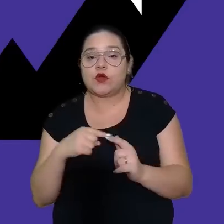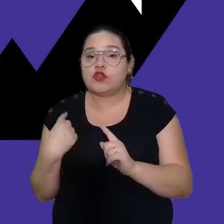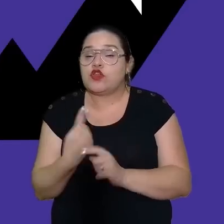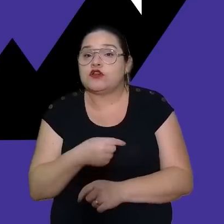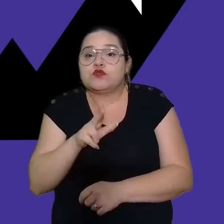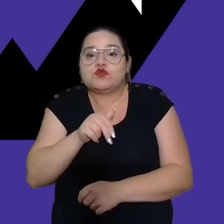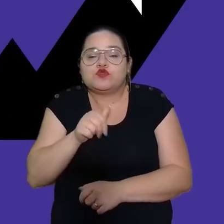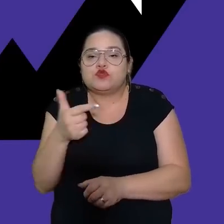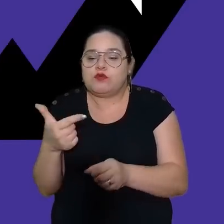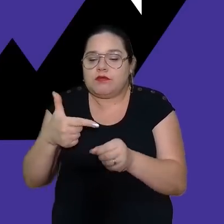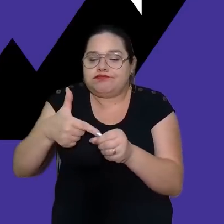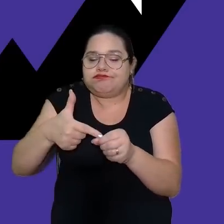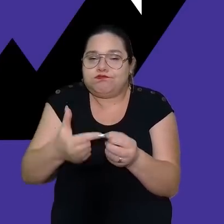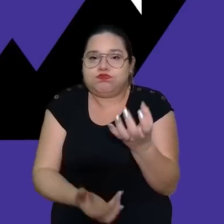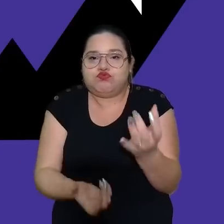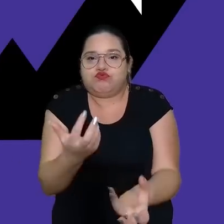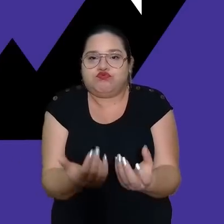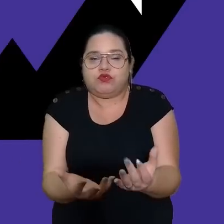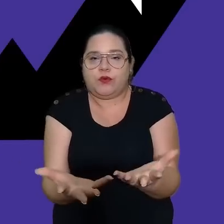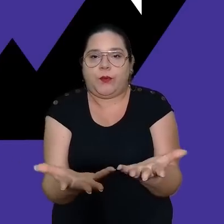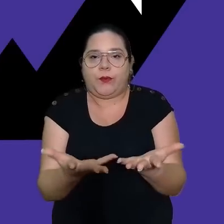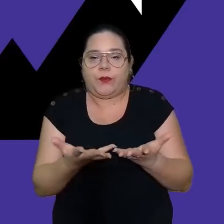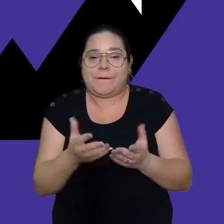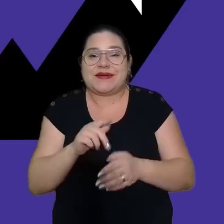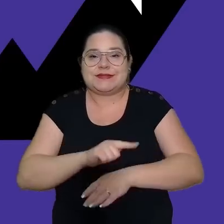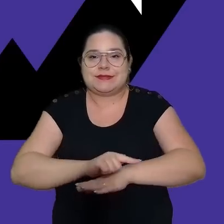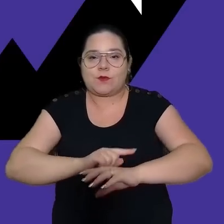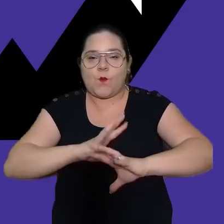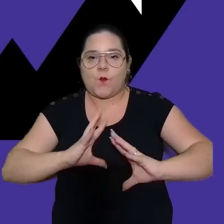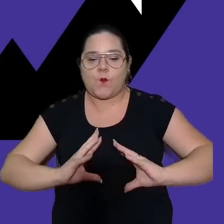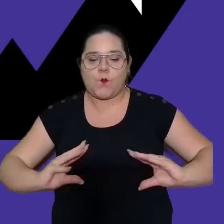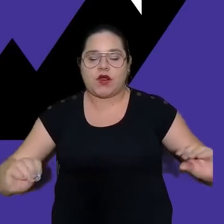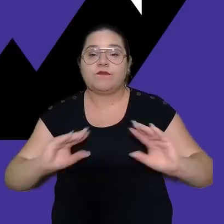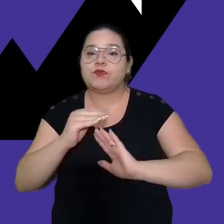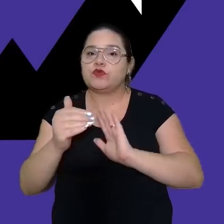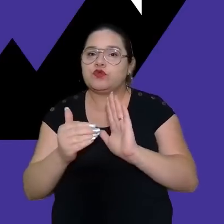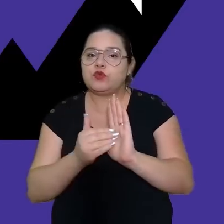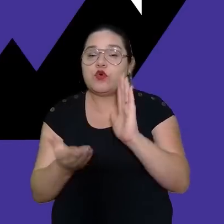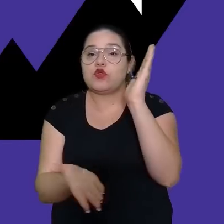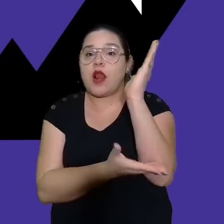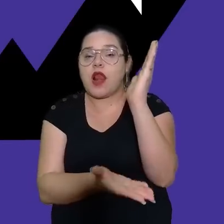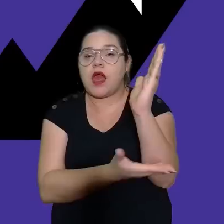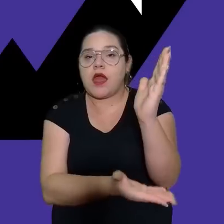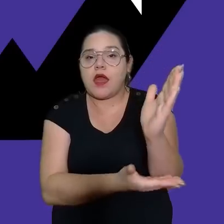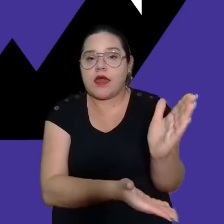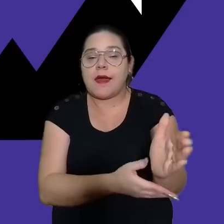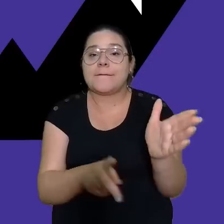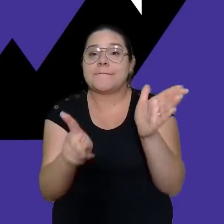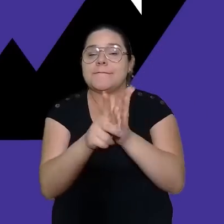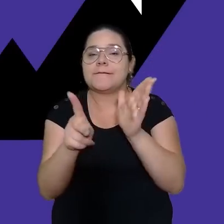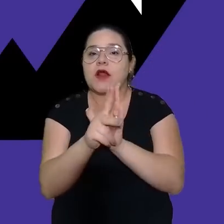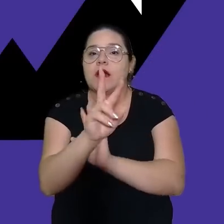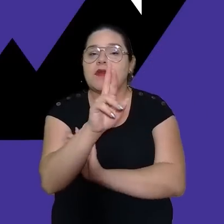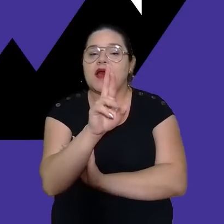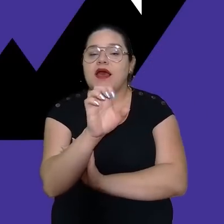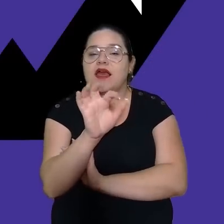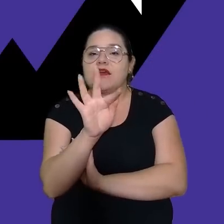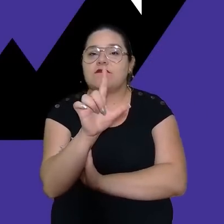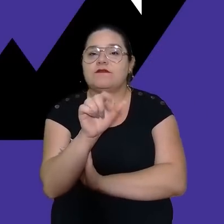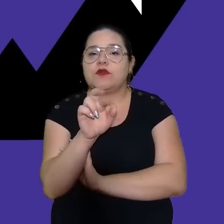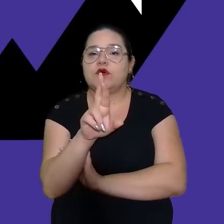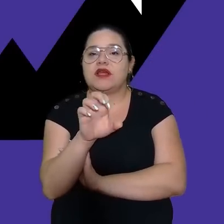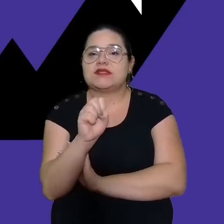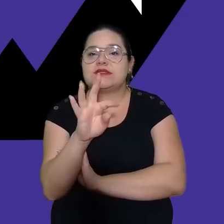fóssil. Tudo é utilizado, lenha de reflorestamento. Temos praticamente 10 mil hectares de